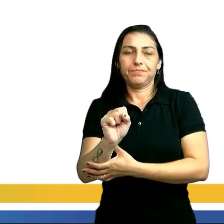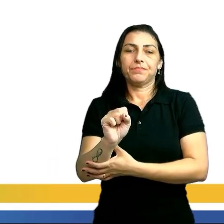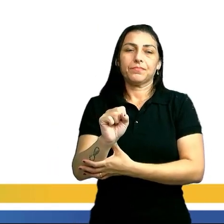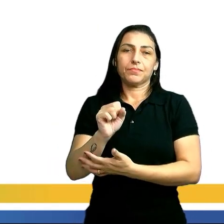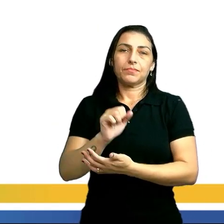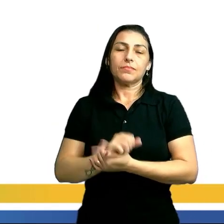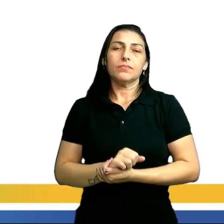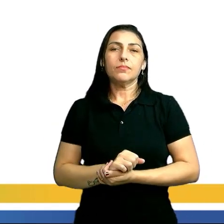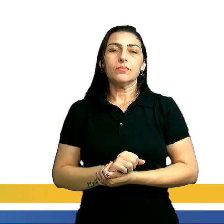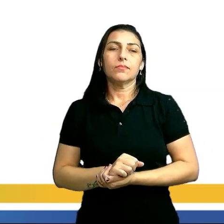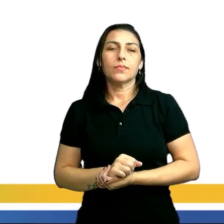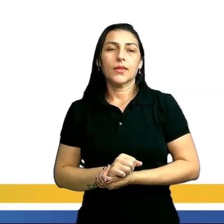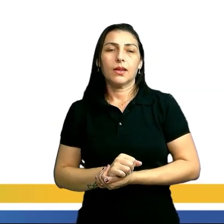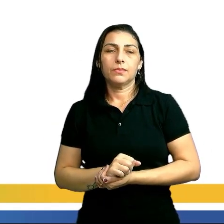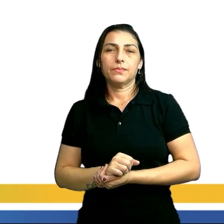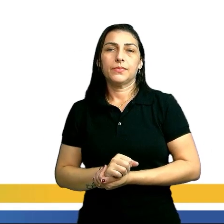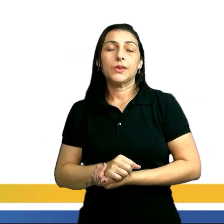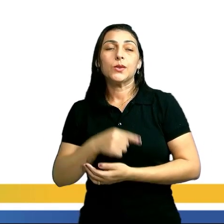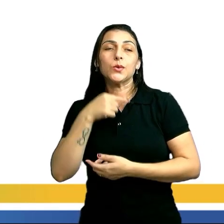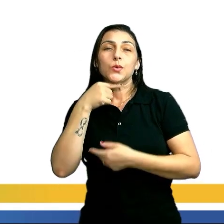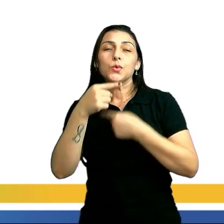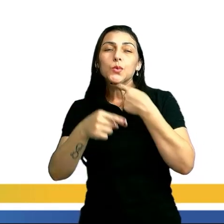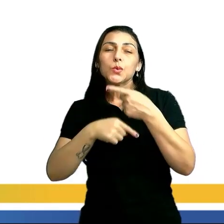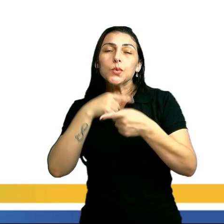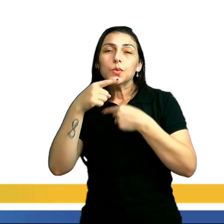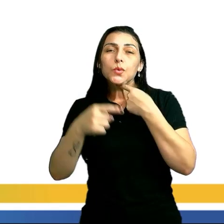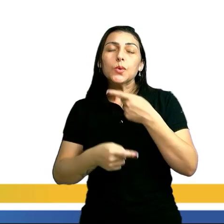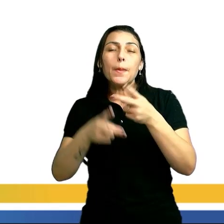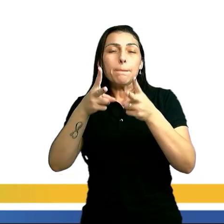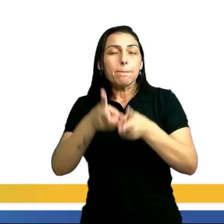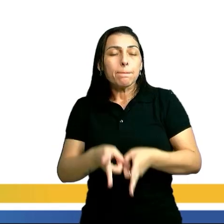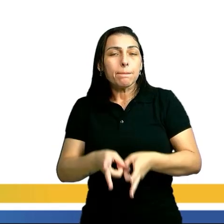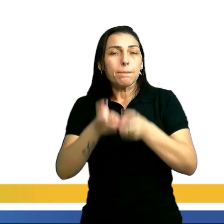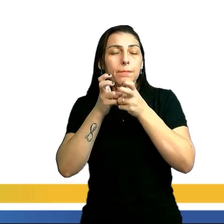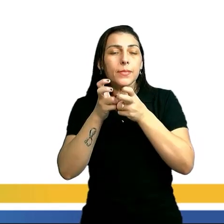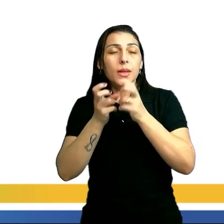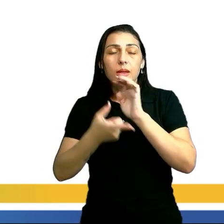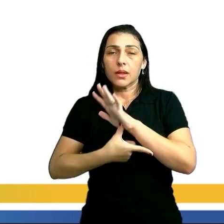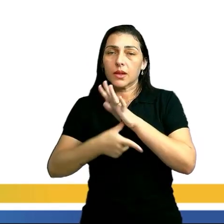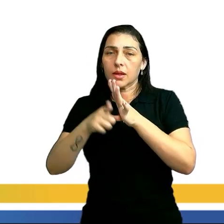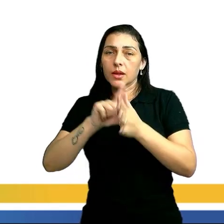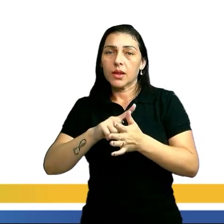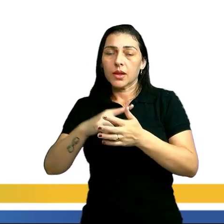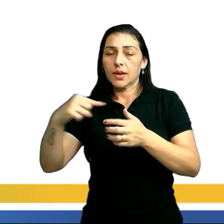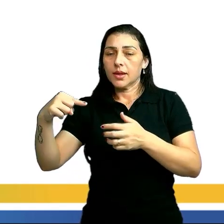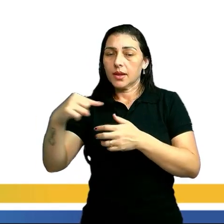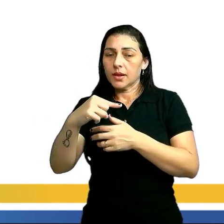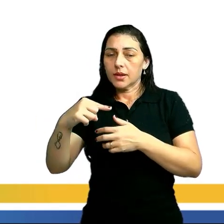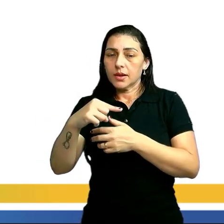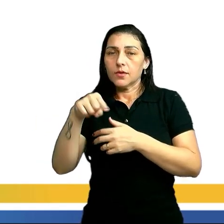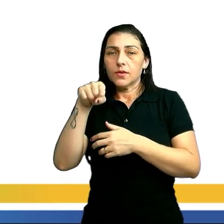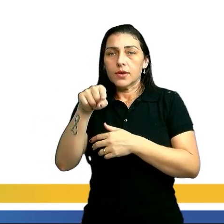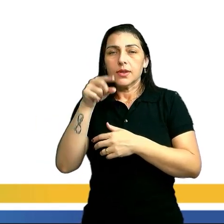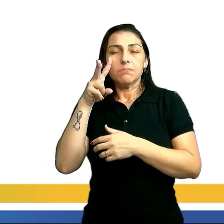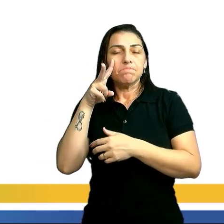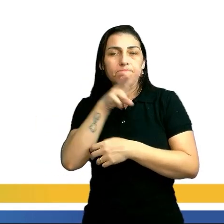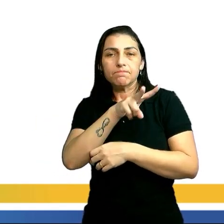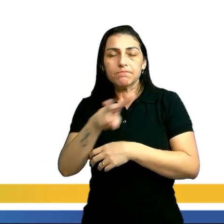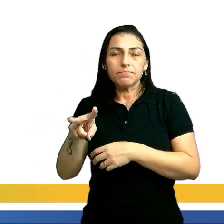de novas ligações. Então, aqui para tirar as dúvidas, ó, perceba que antes da seta, você